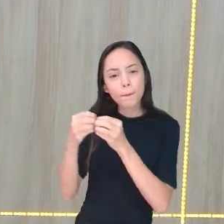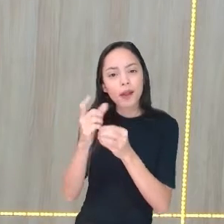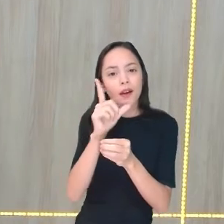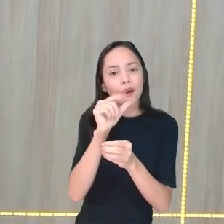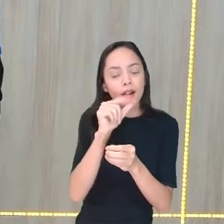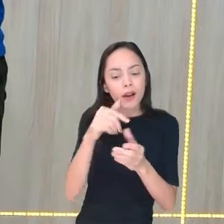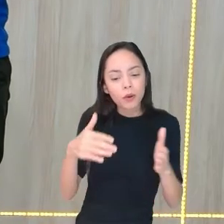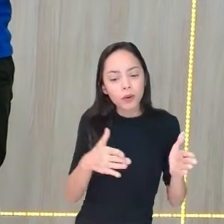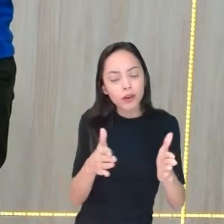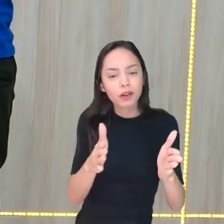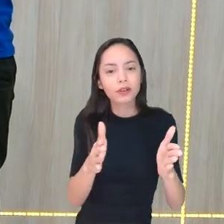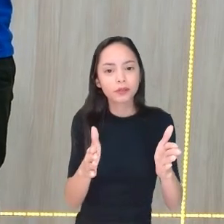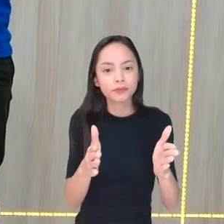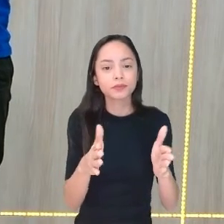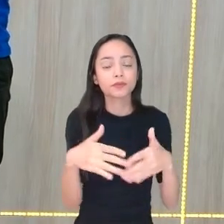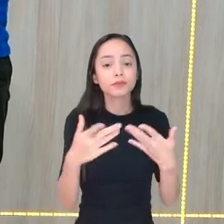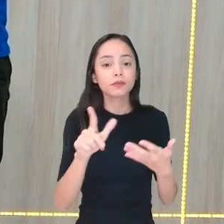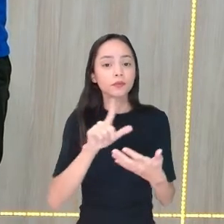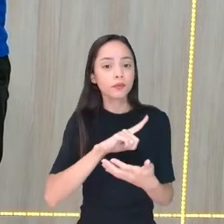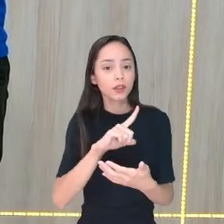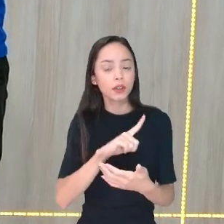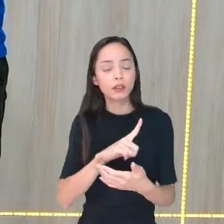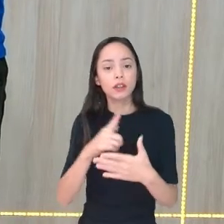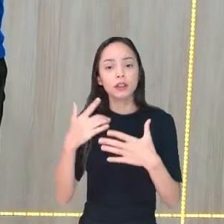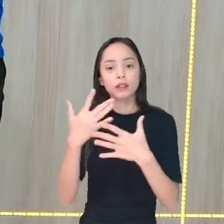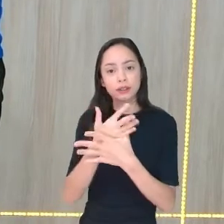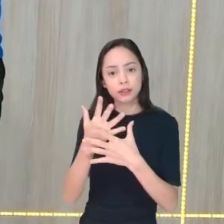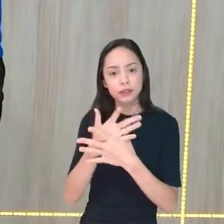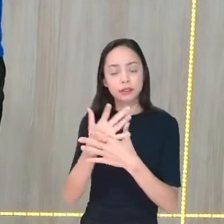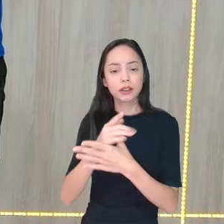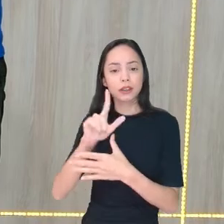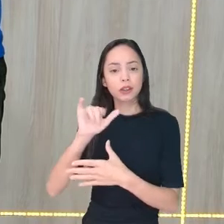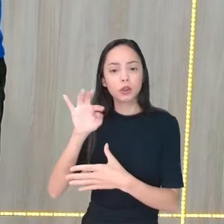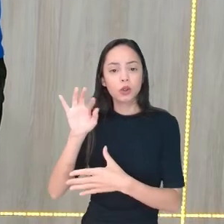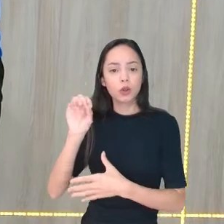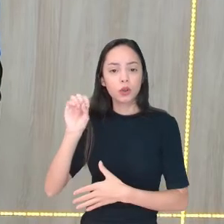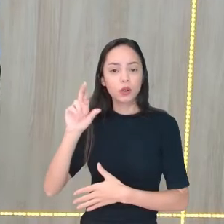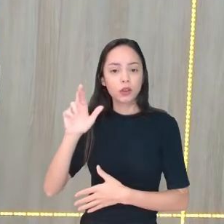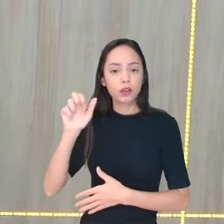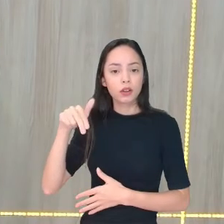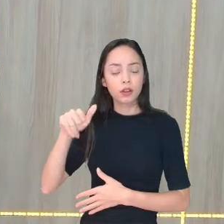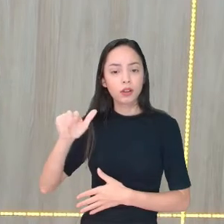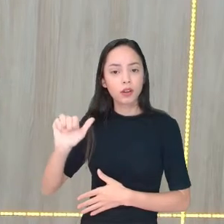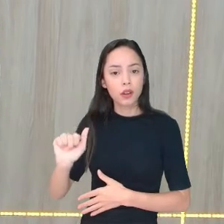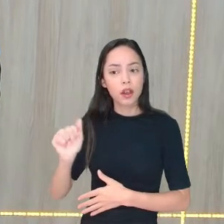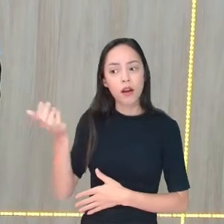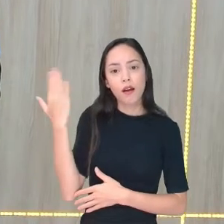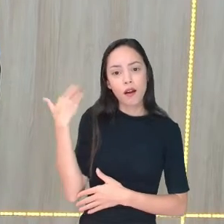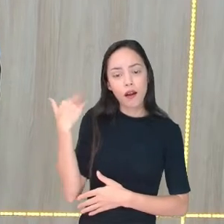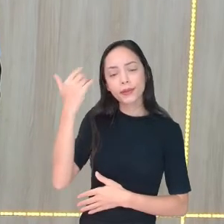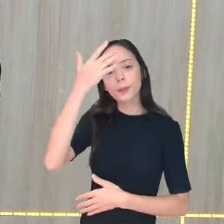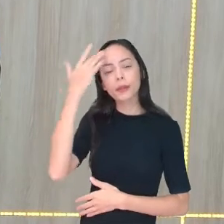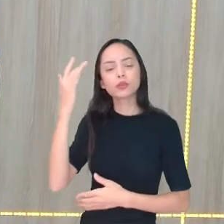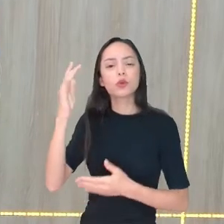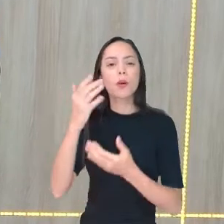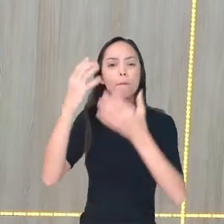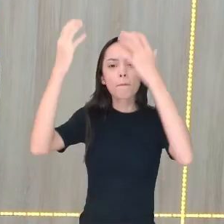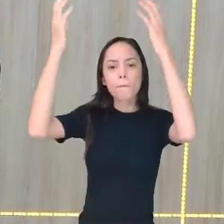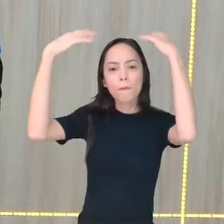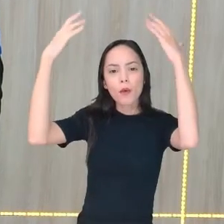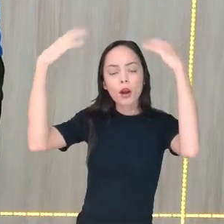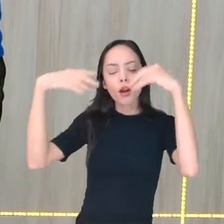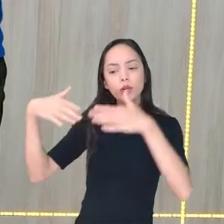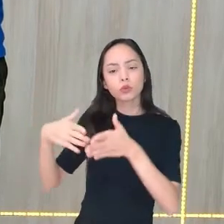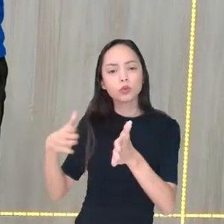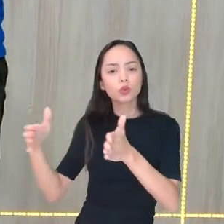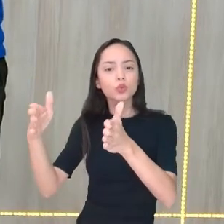cidades litorâneas. Então, além da questão do se banhar, né, de estar ali com uma questão natural,